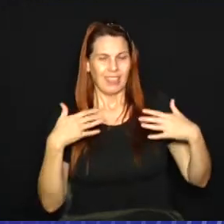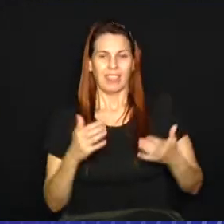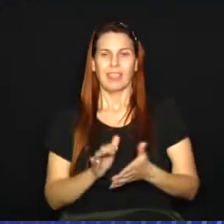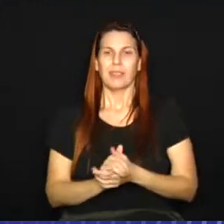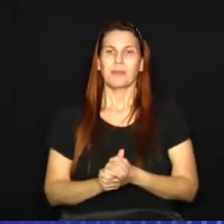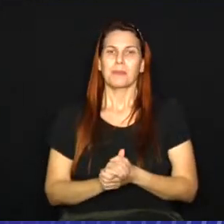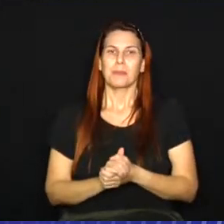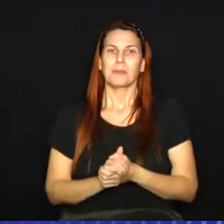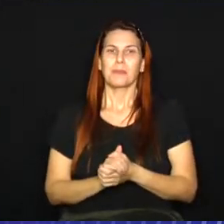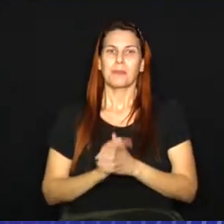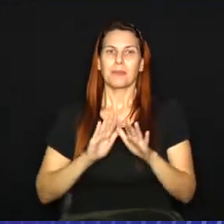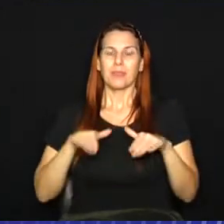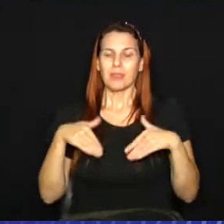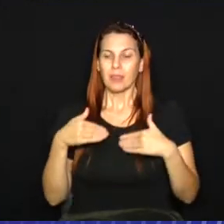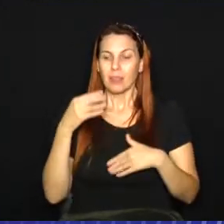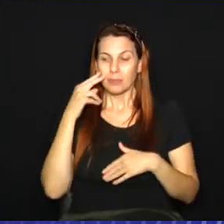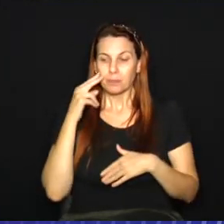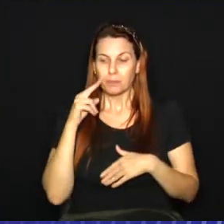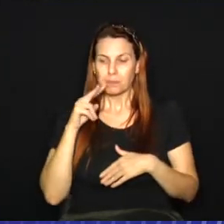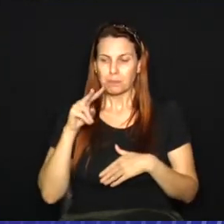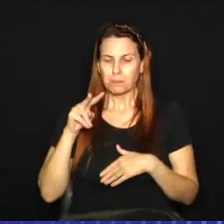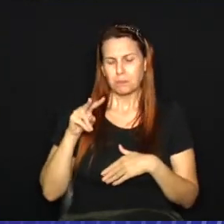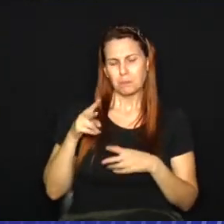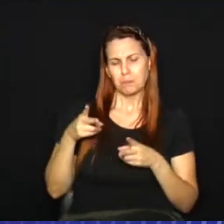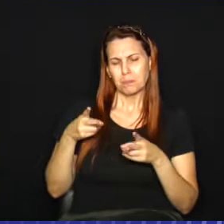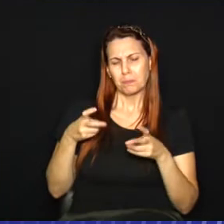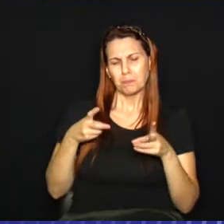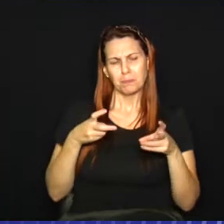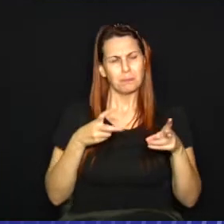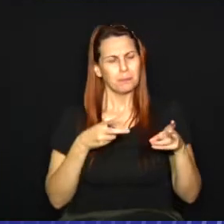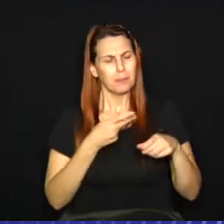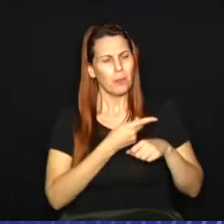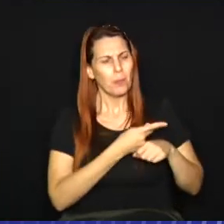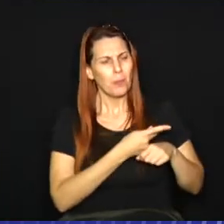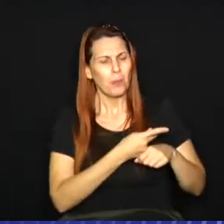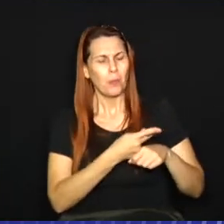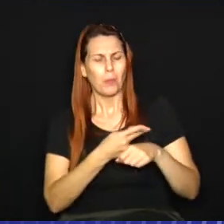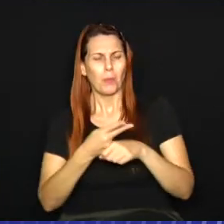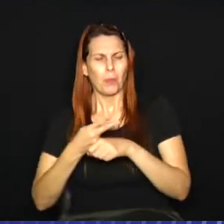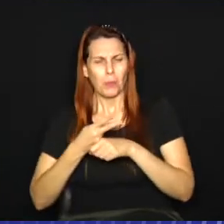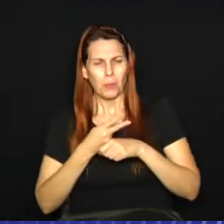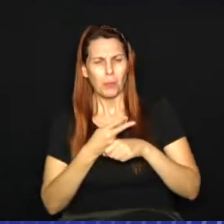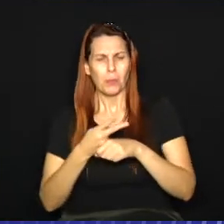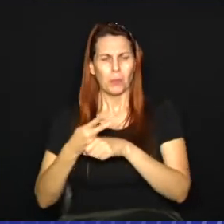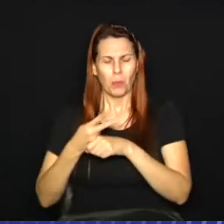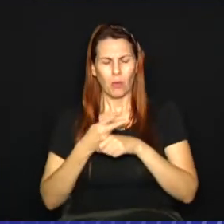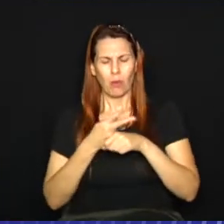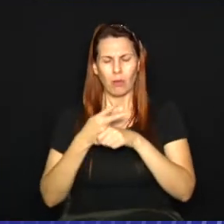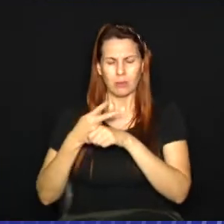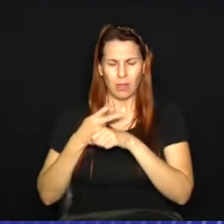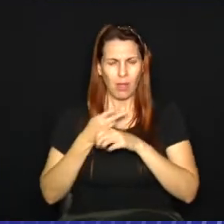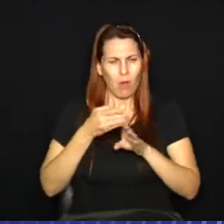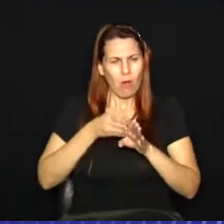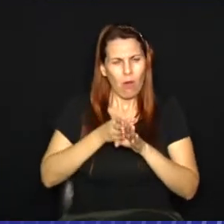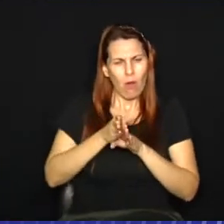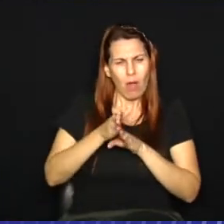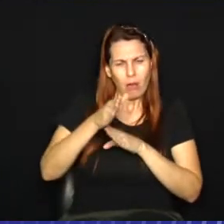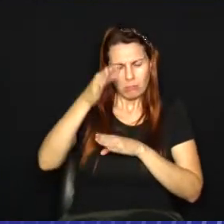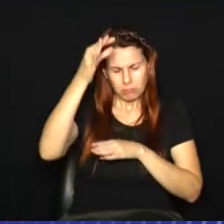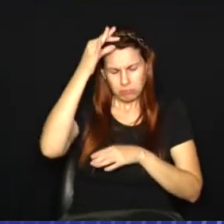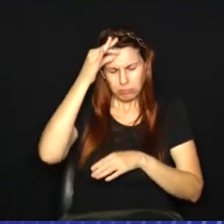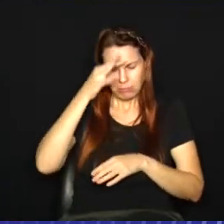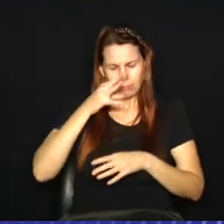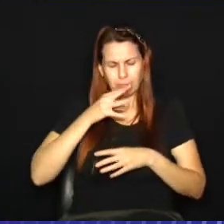Olhando para as primeiras motivações vocacionais, buscou discernimento e orientação espiritual e ingressou em 2006